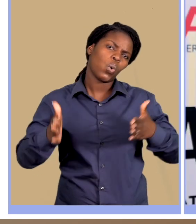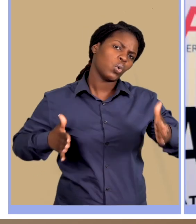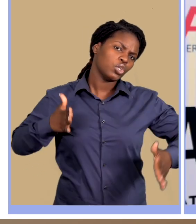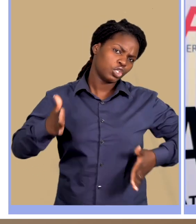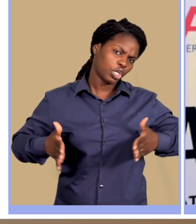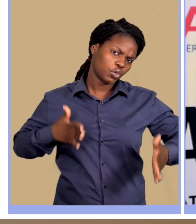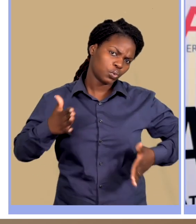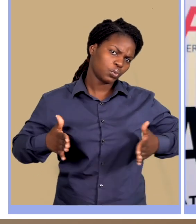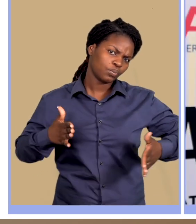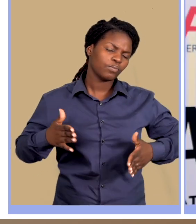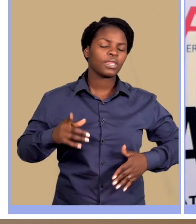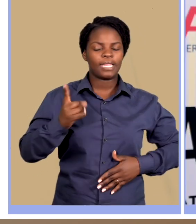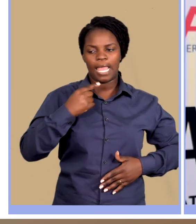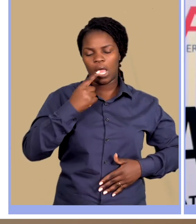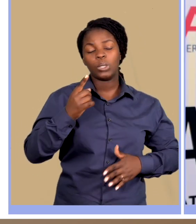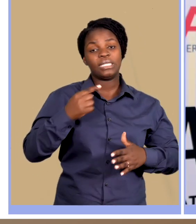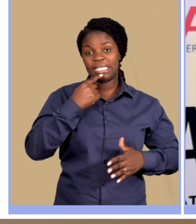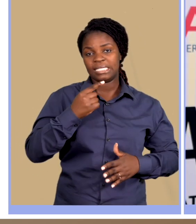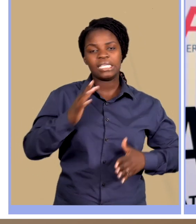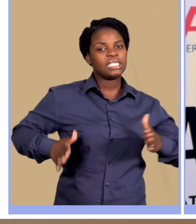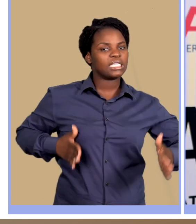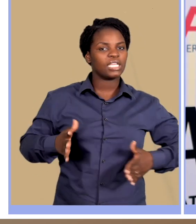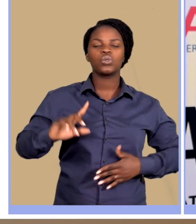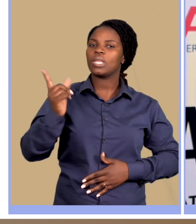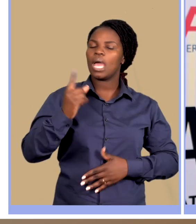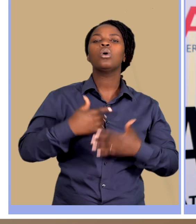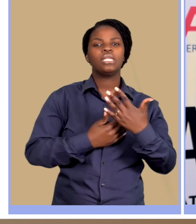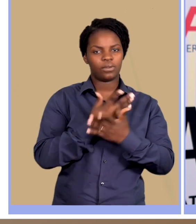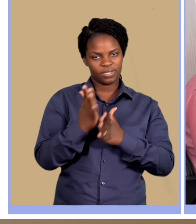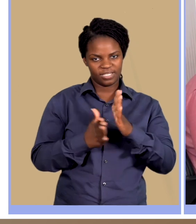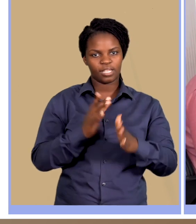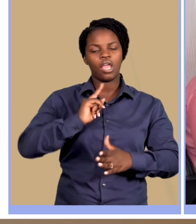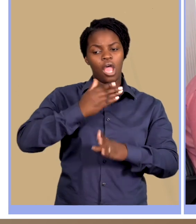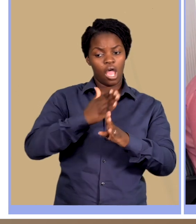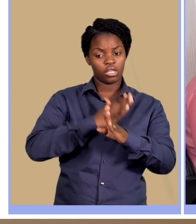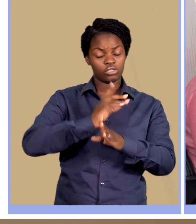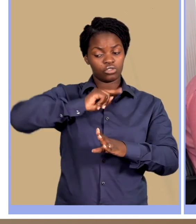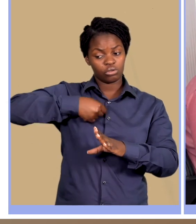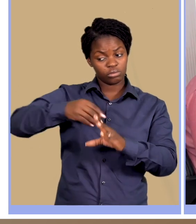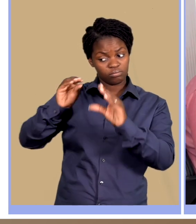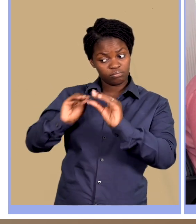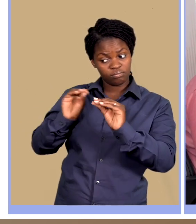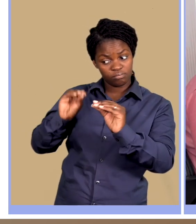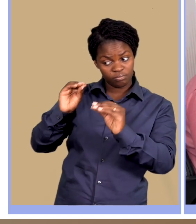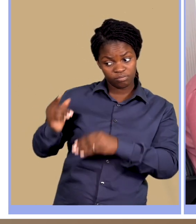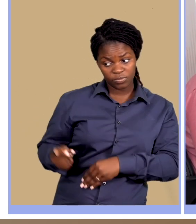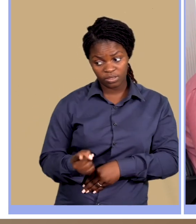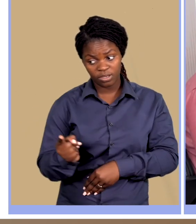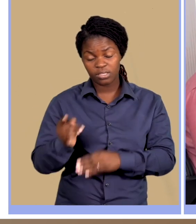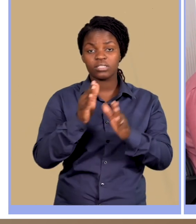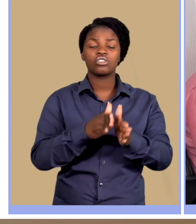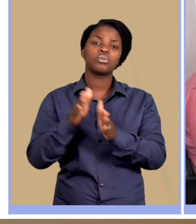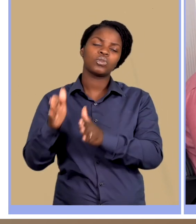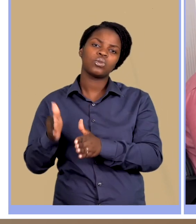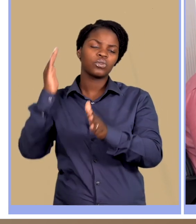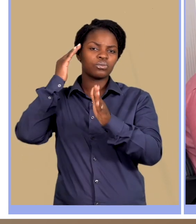tal. Temos exato. programas de formação e capacitação para que os ativistas e outros voluntários envolvidos em programas de